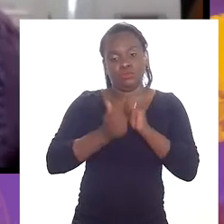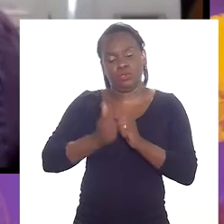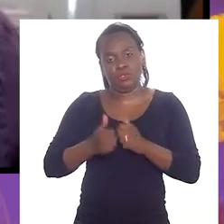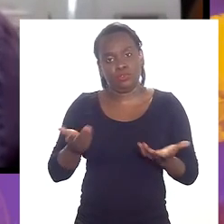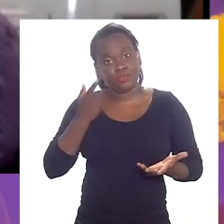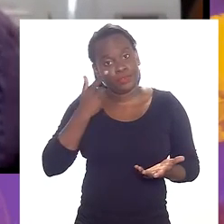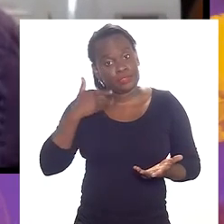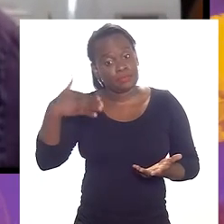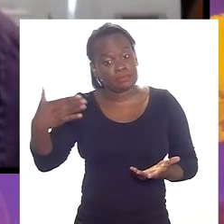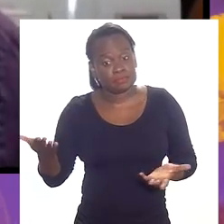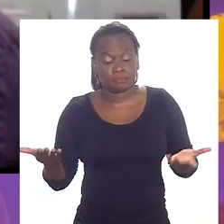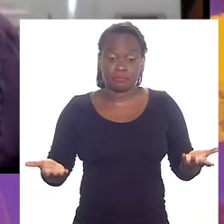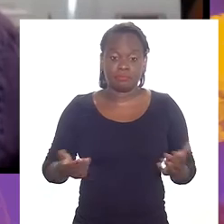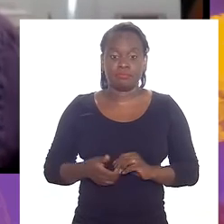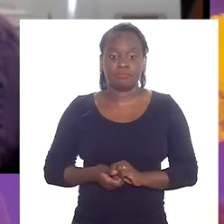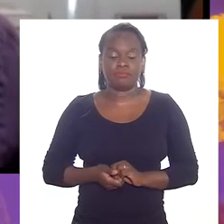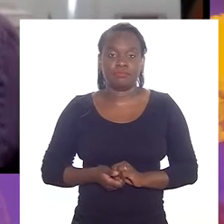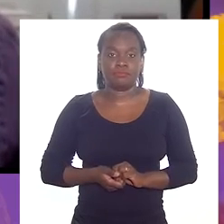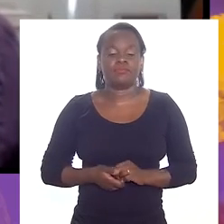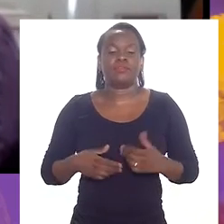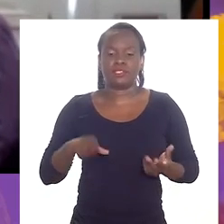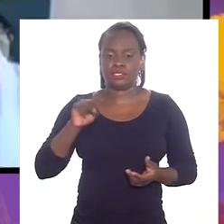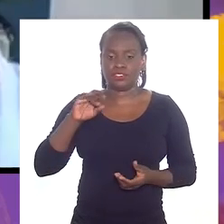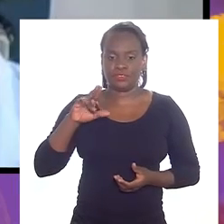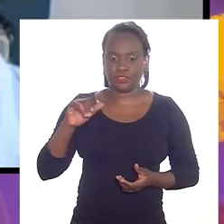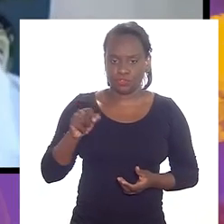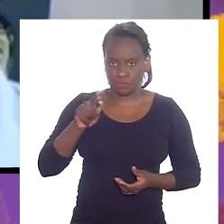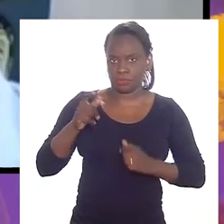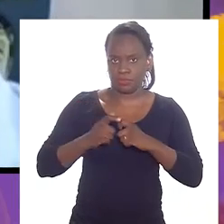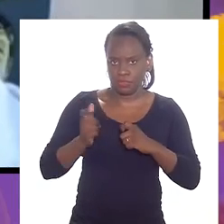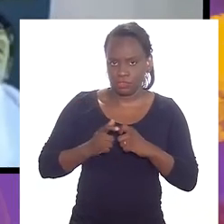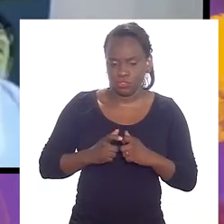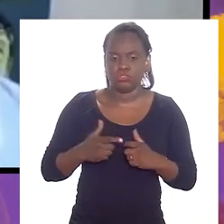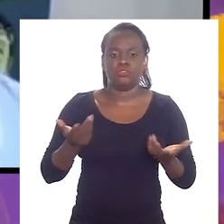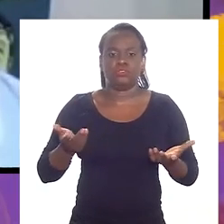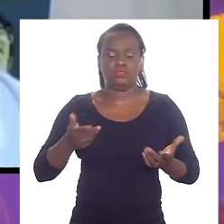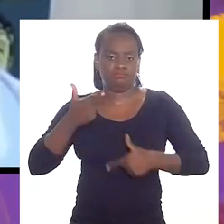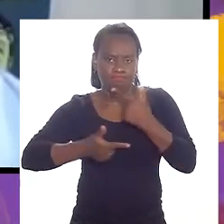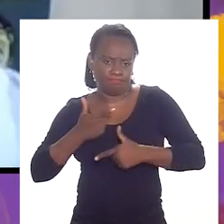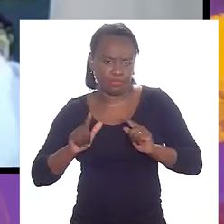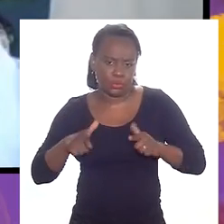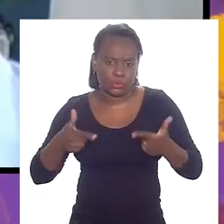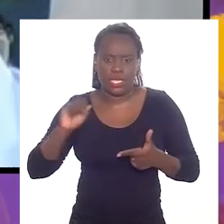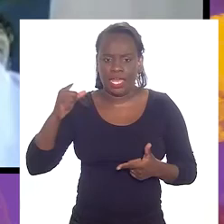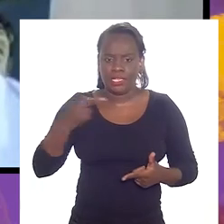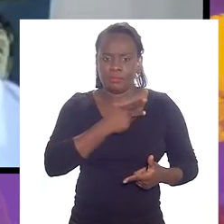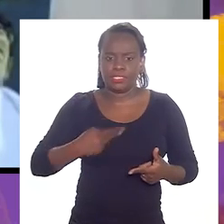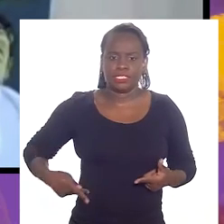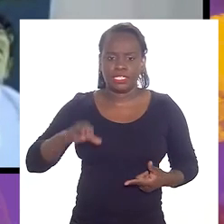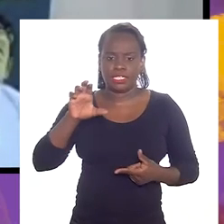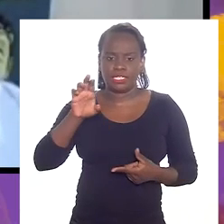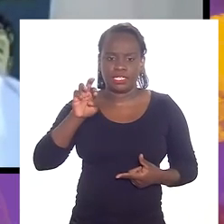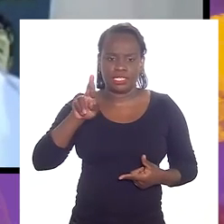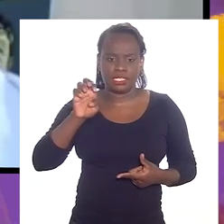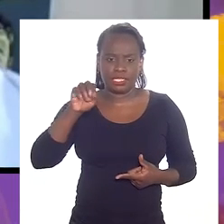fica em segundo plano cuja conexão de caminhar essa lanterna Doutor Sílvio como médico eu sou atuante ex presidente